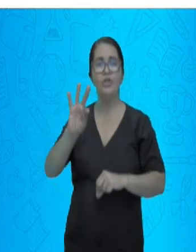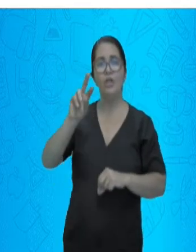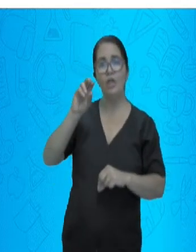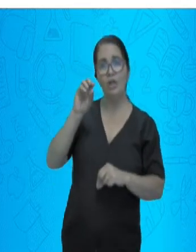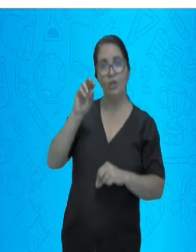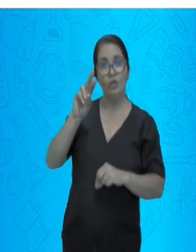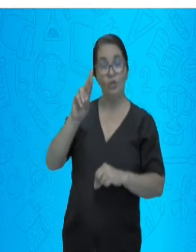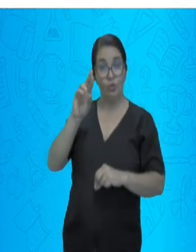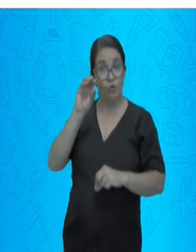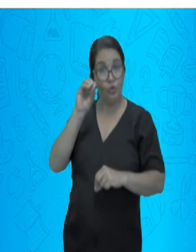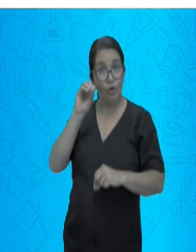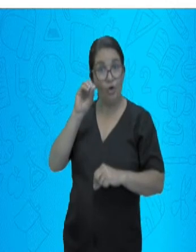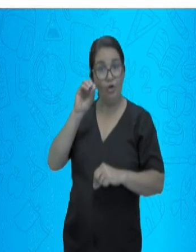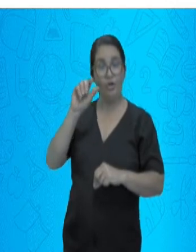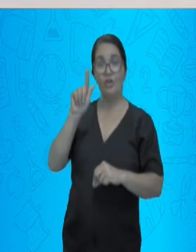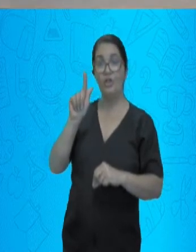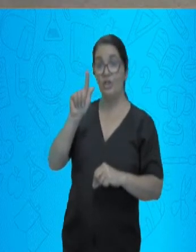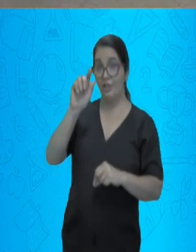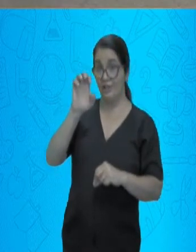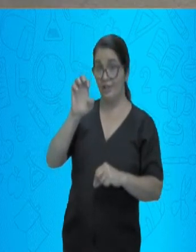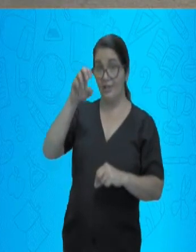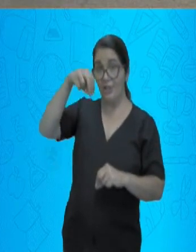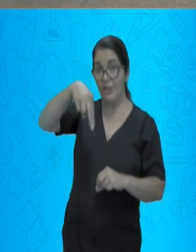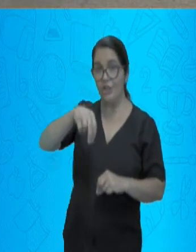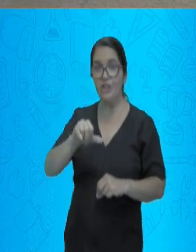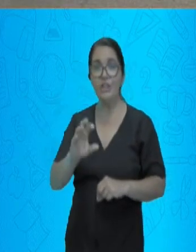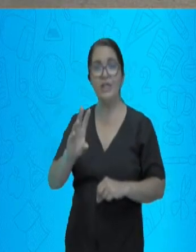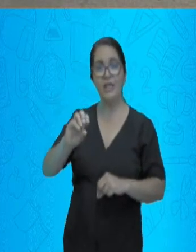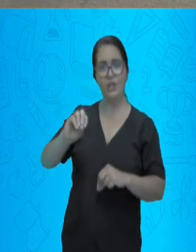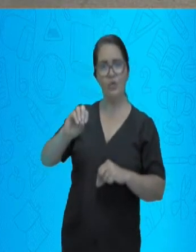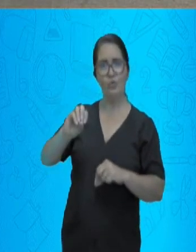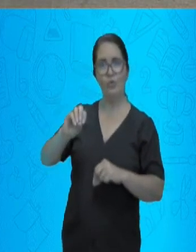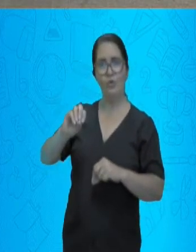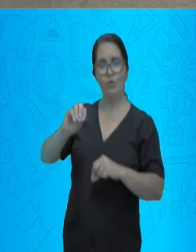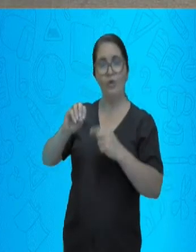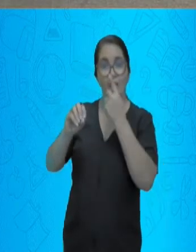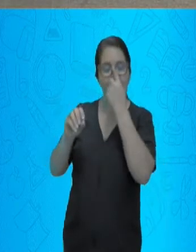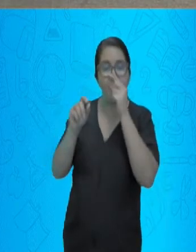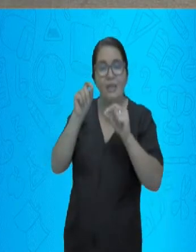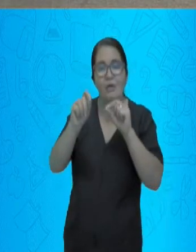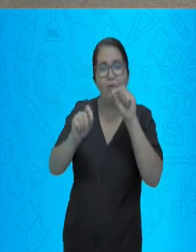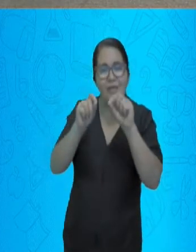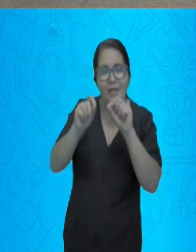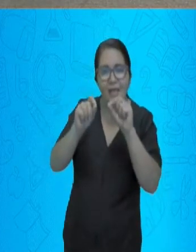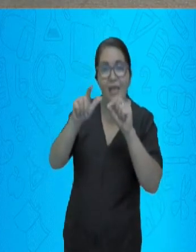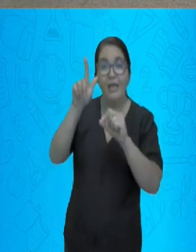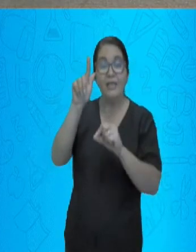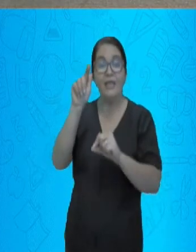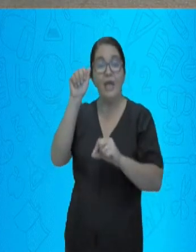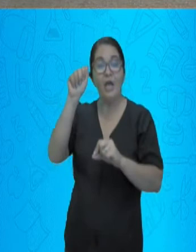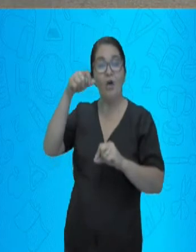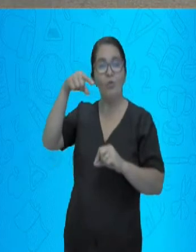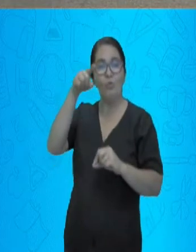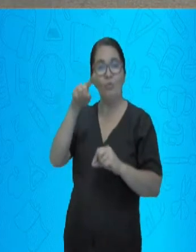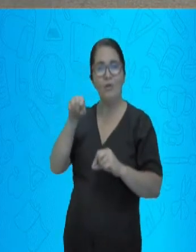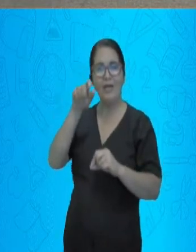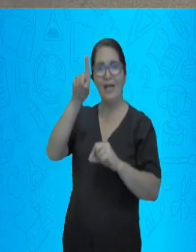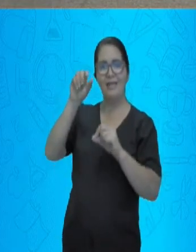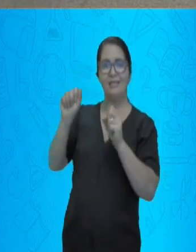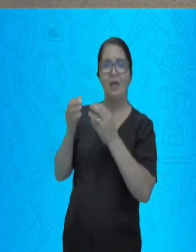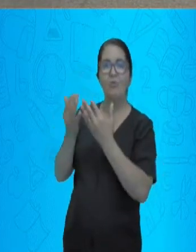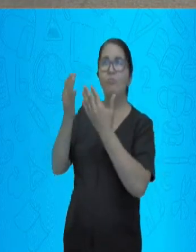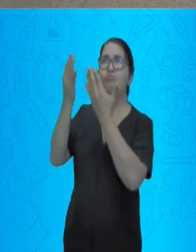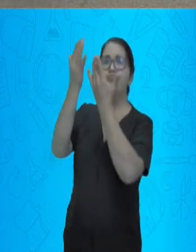o gás mais abundante da atmosfera, também N2, qualidade